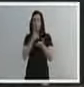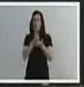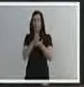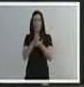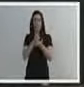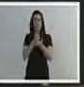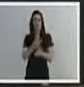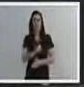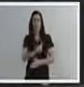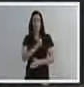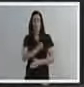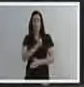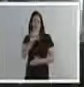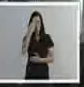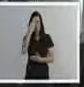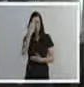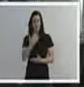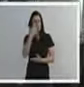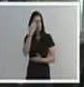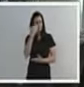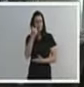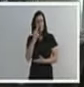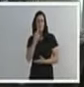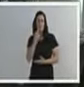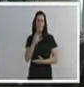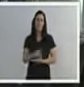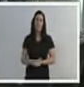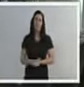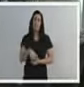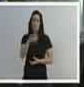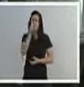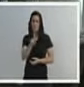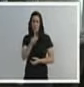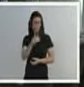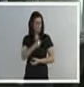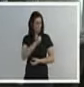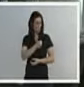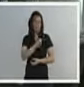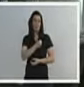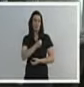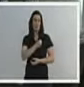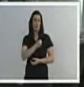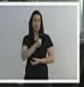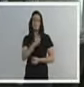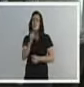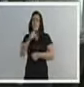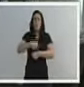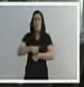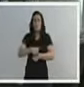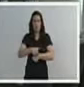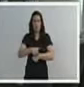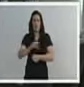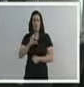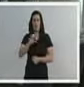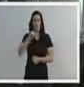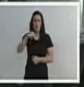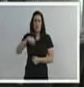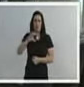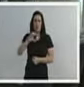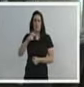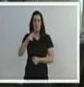vida. Obrigada. Muito obrigado, vereadora Helenice. O direito à vida é desde a concepção. Isso também